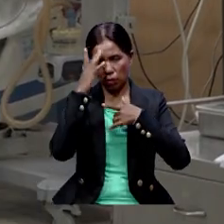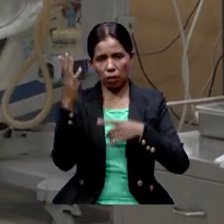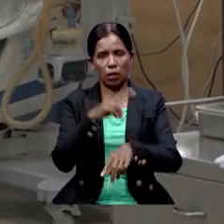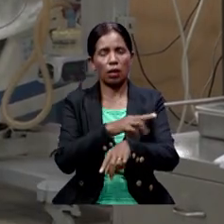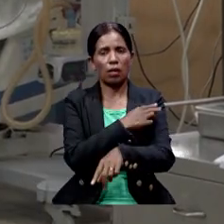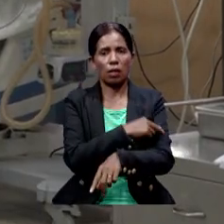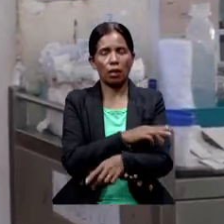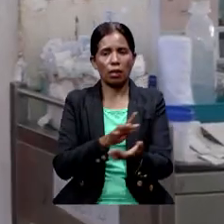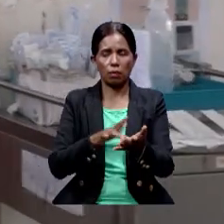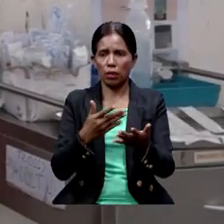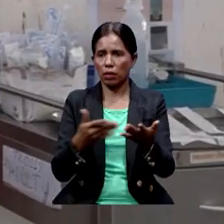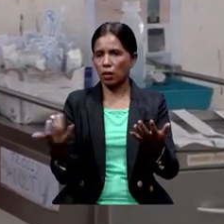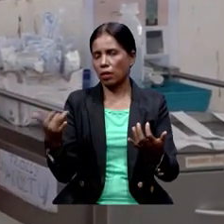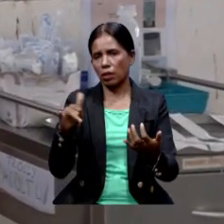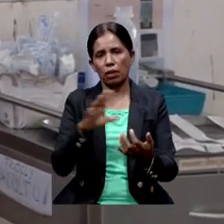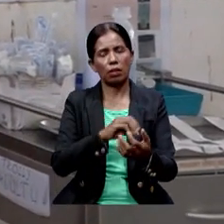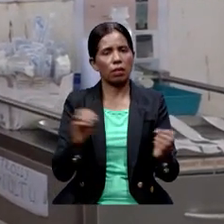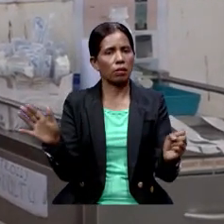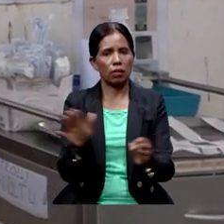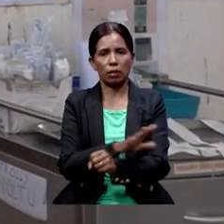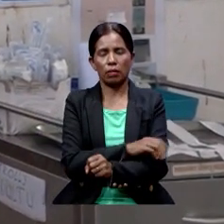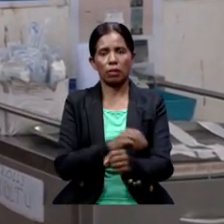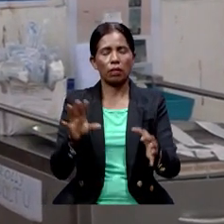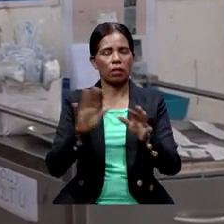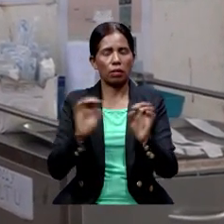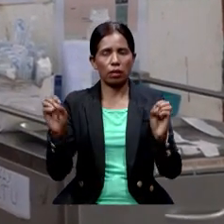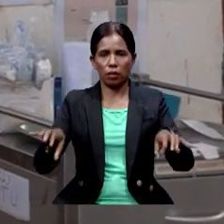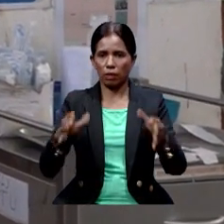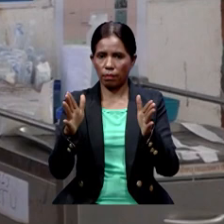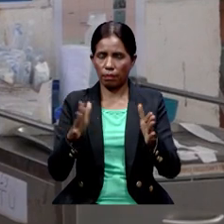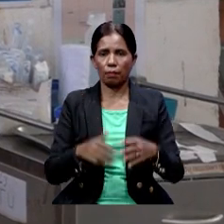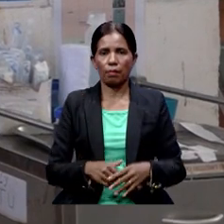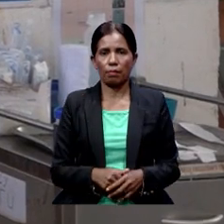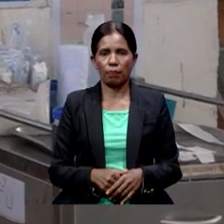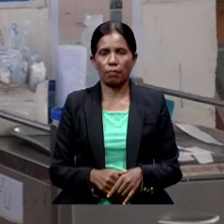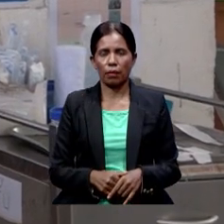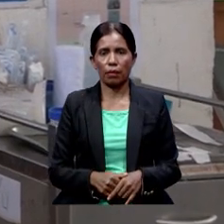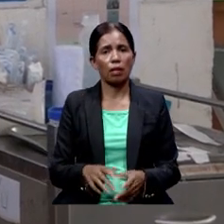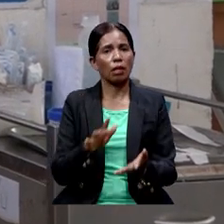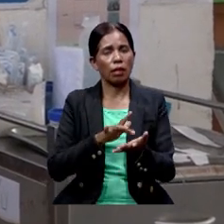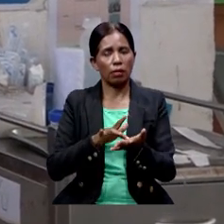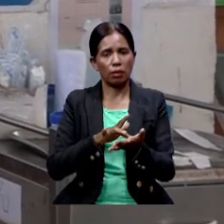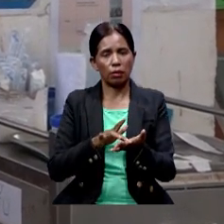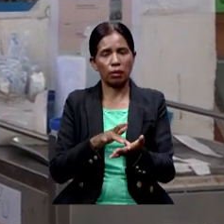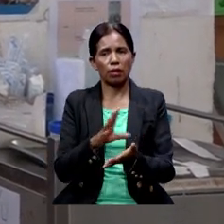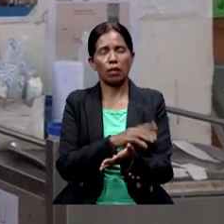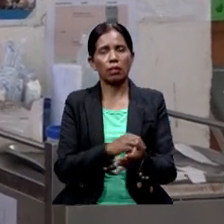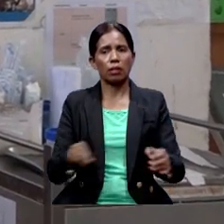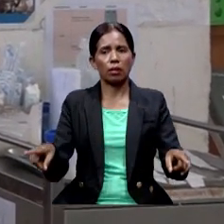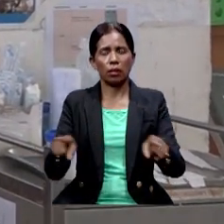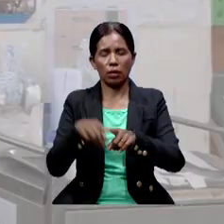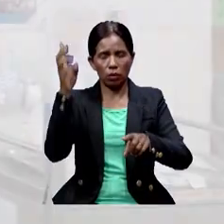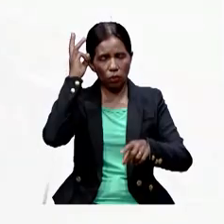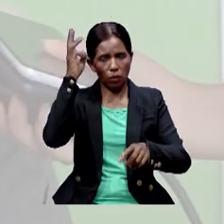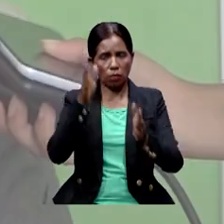moro facilidade la suficiente no la completo no menos recurso humano. Ai moro que nem durante nene sai preocupação